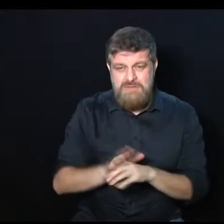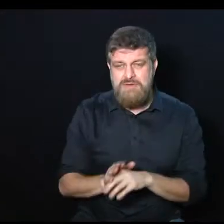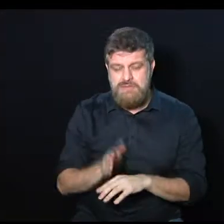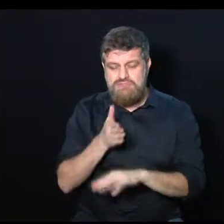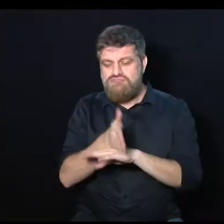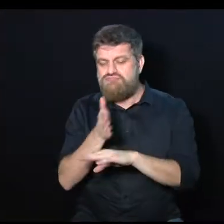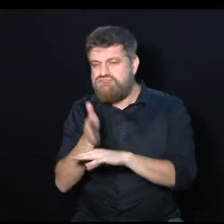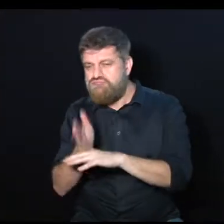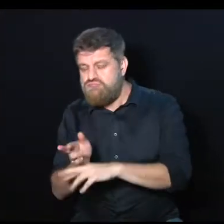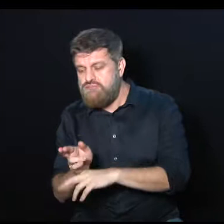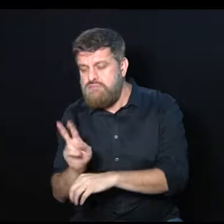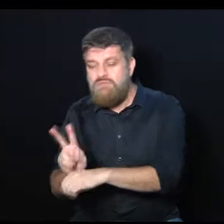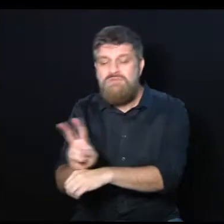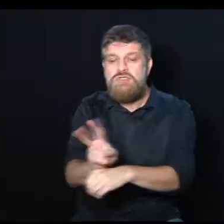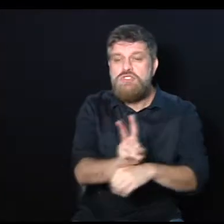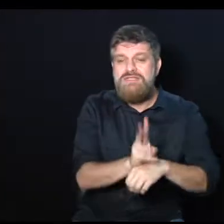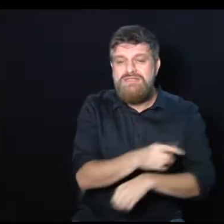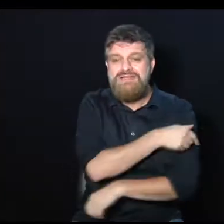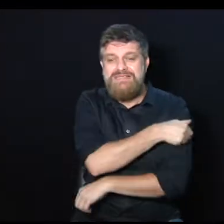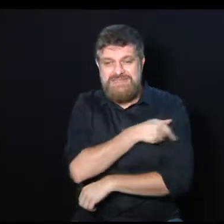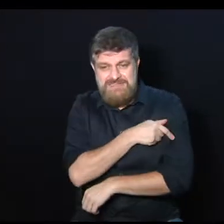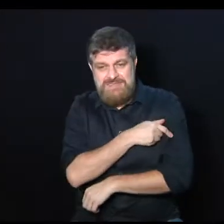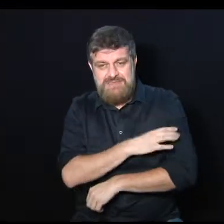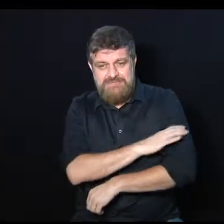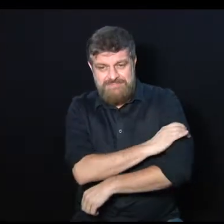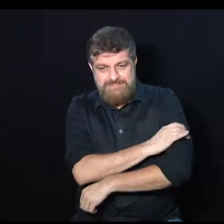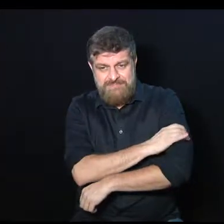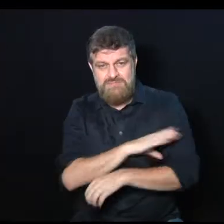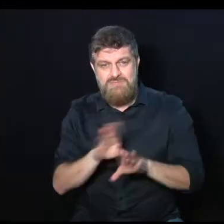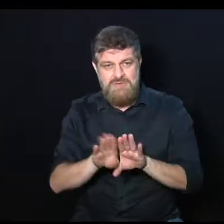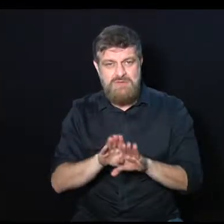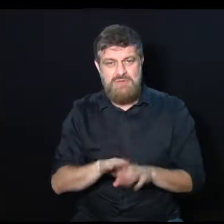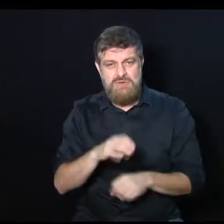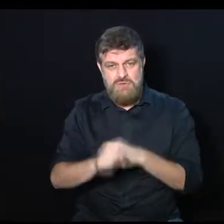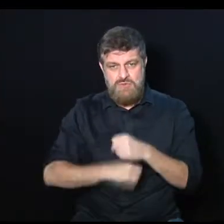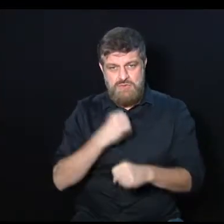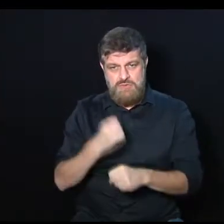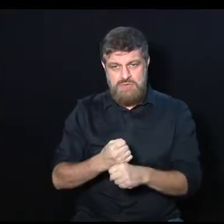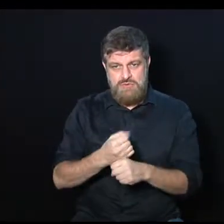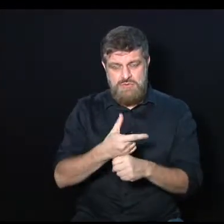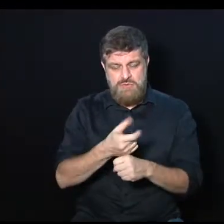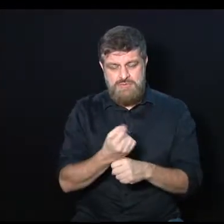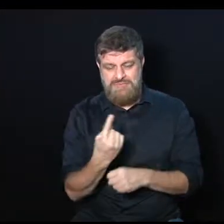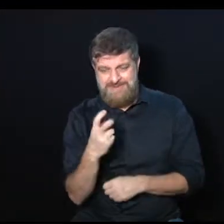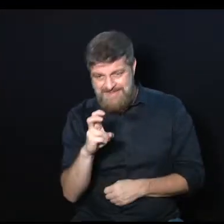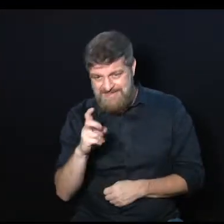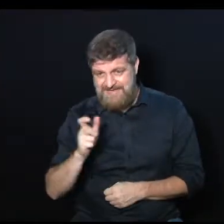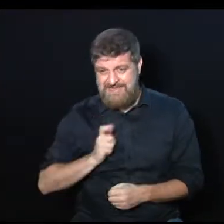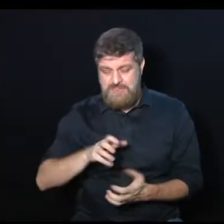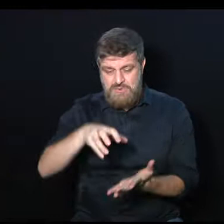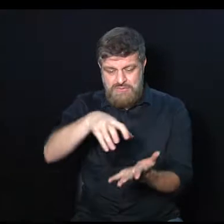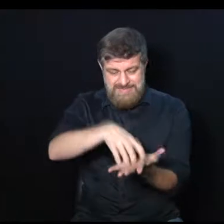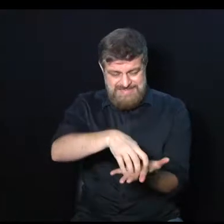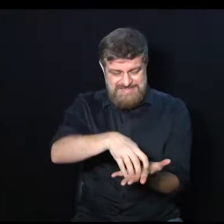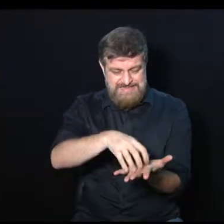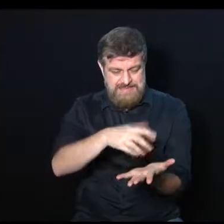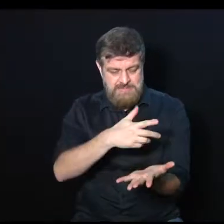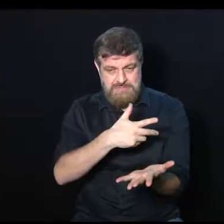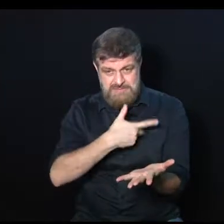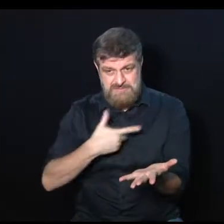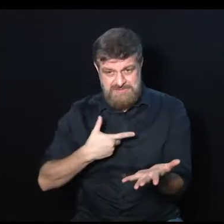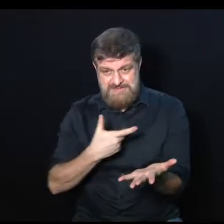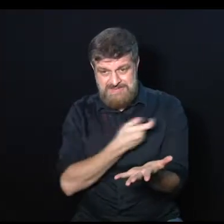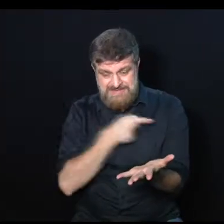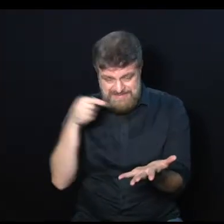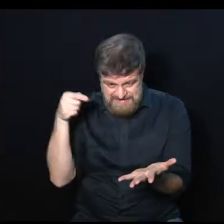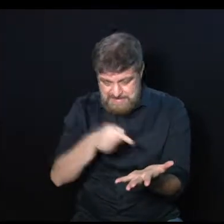tóxico-vigilância. Bom, em 2015, o Ministério da Saúde reconheceu os centros como estabelecimentos de